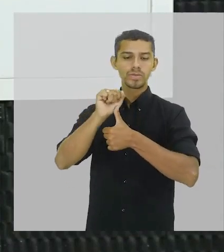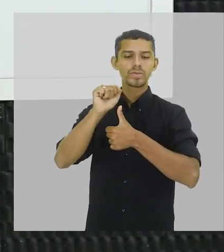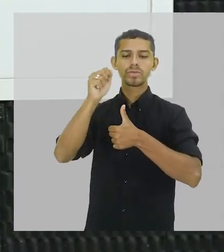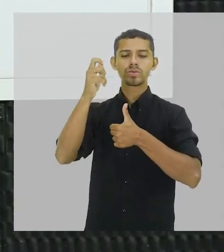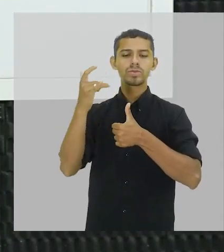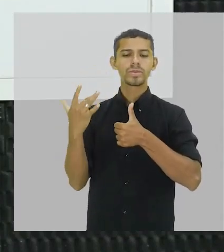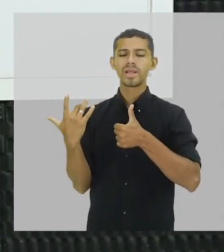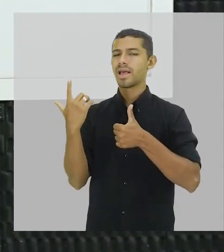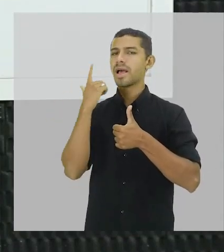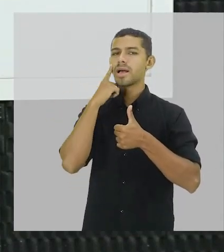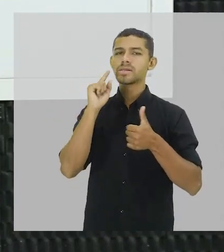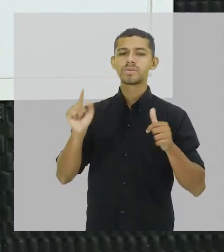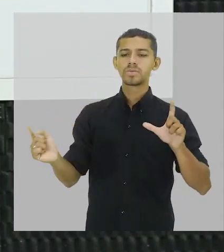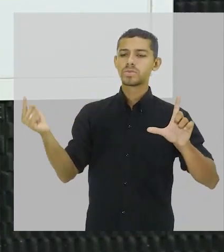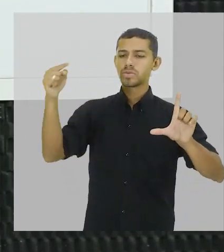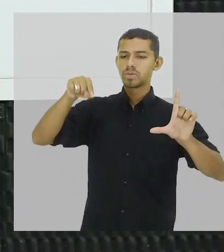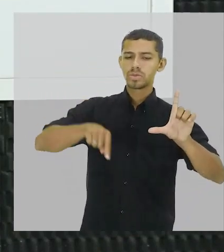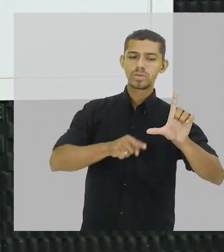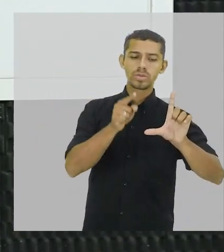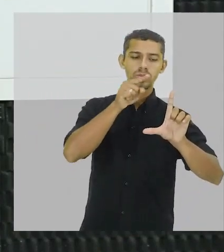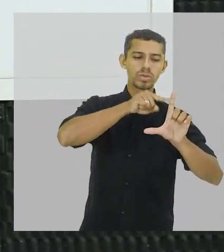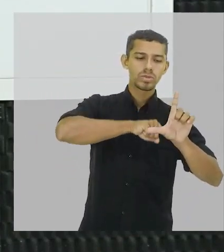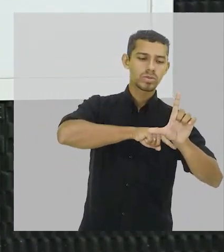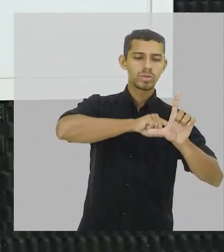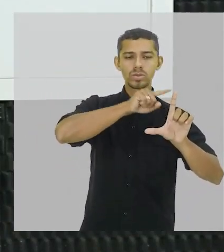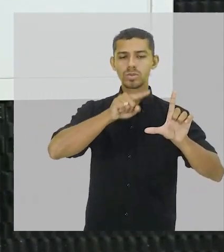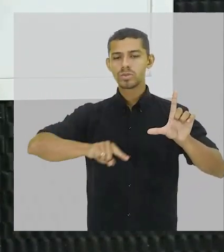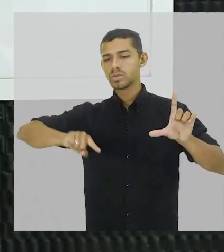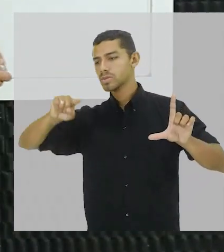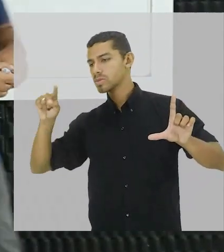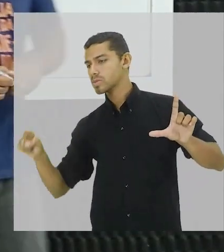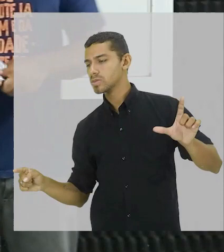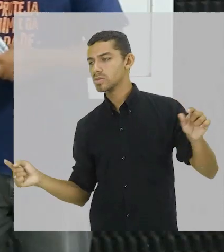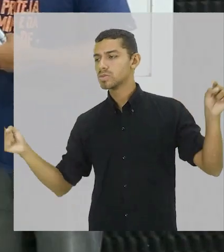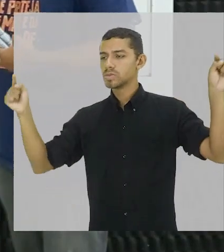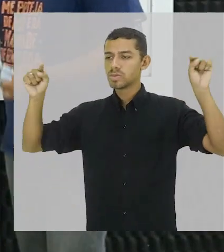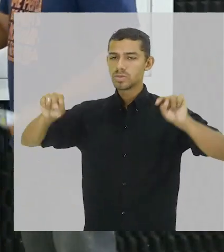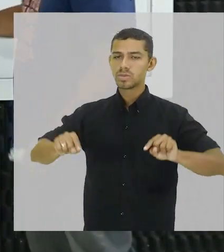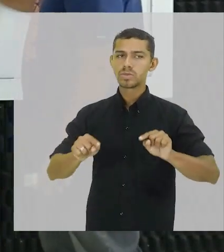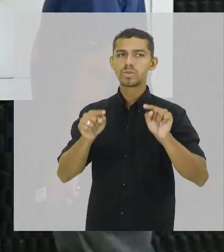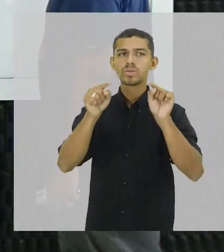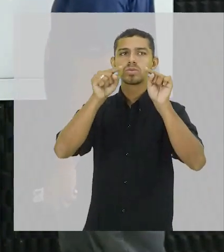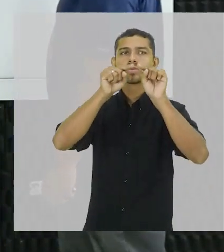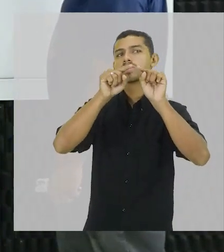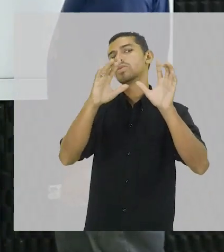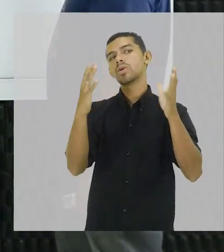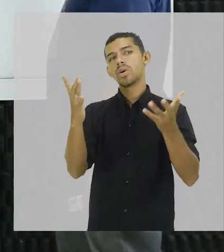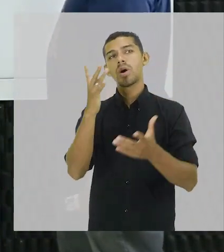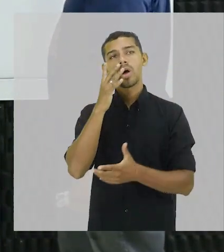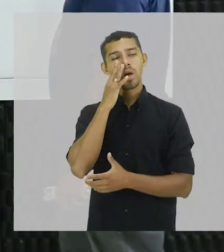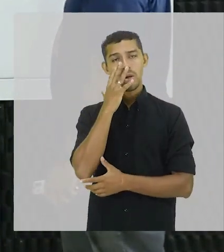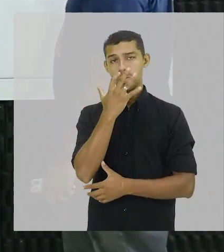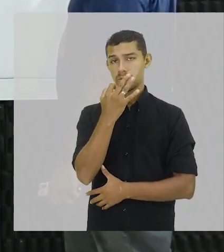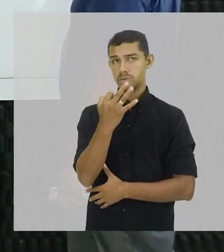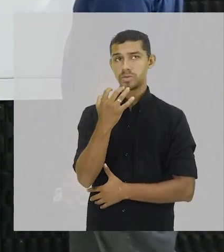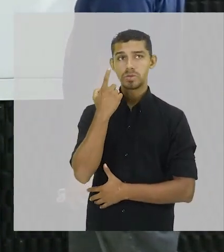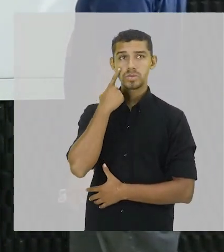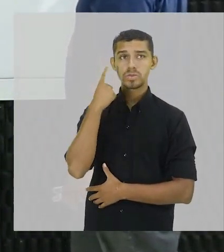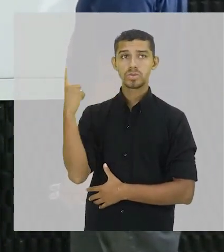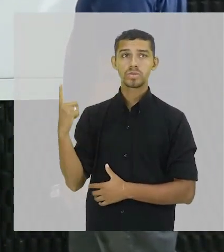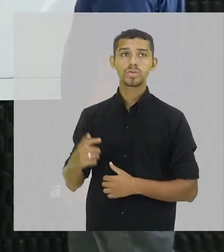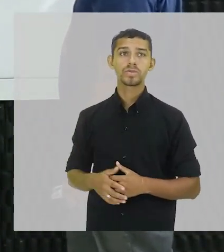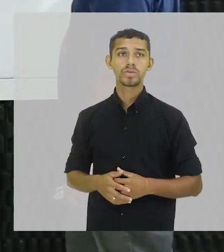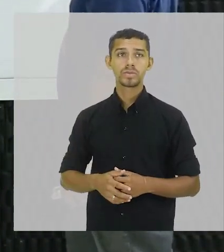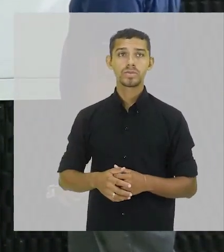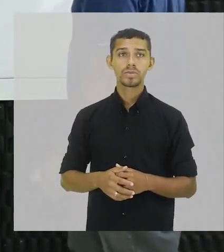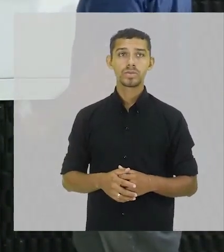era por ele ser em fases opostas. Preste bem atenção, quando eu tenho duas ondas que estão em fases opostas, então eu tenho aqui,